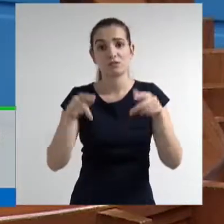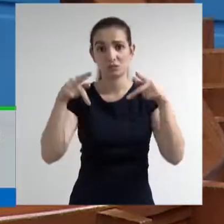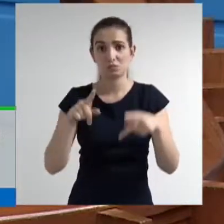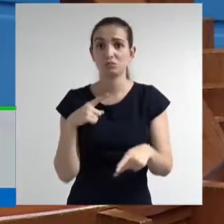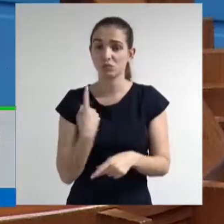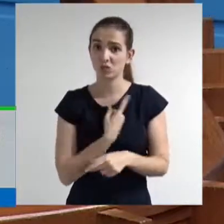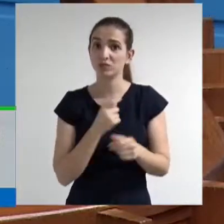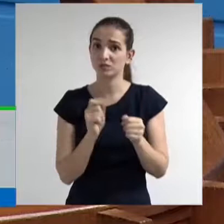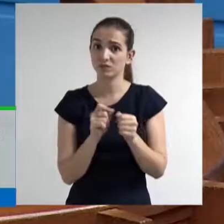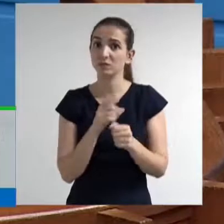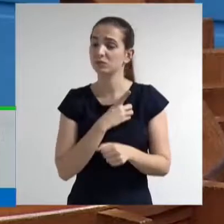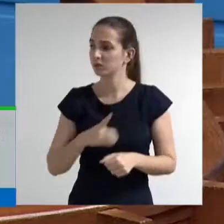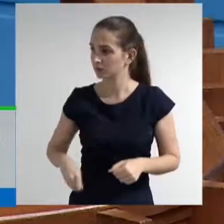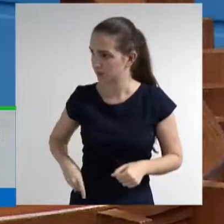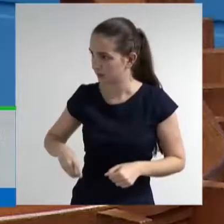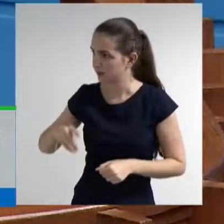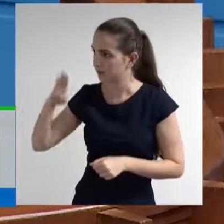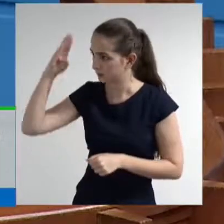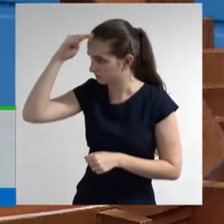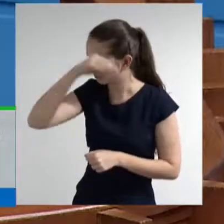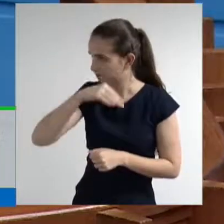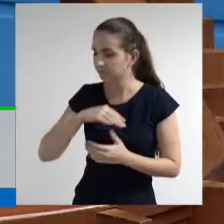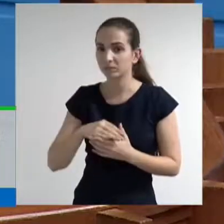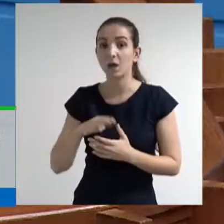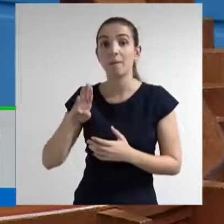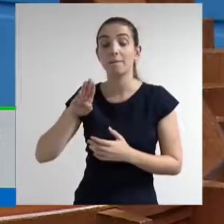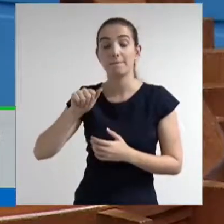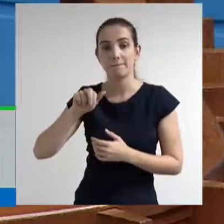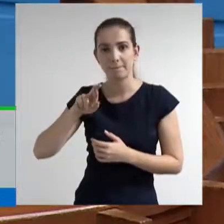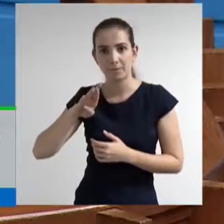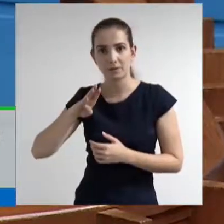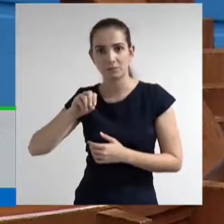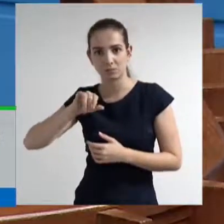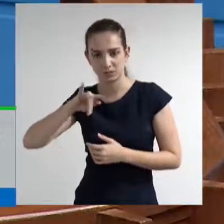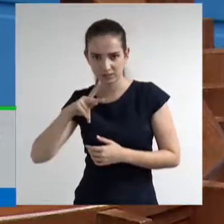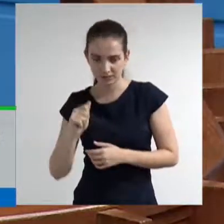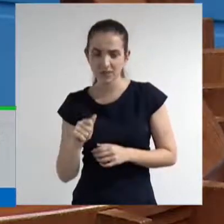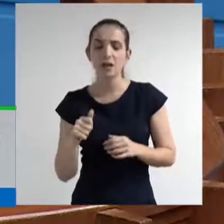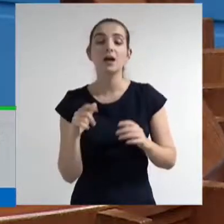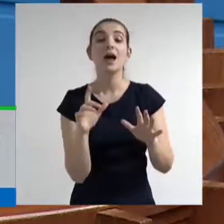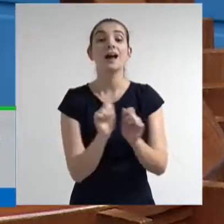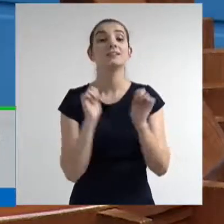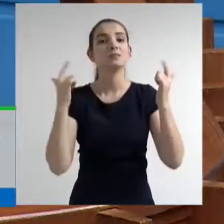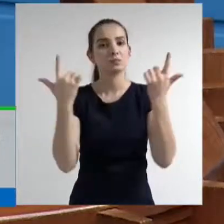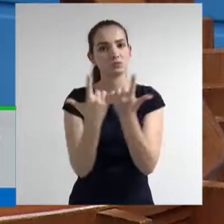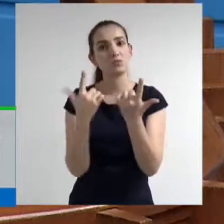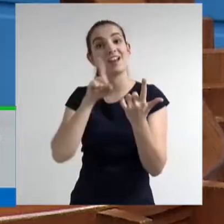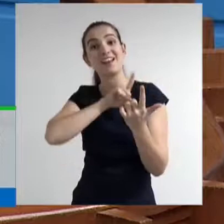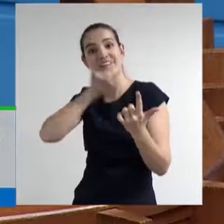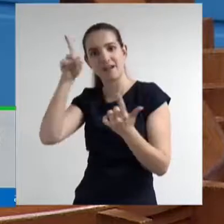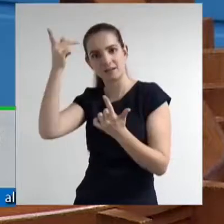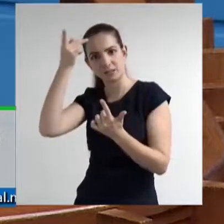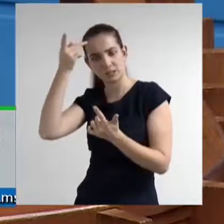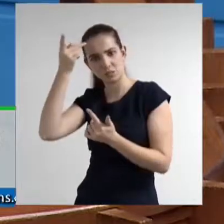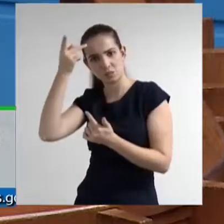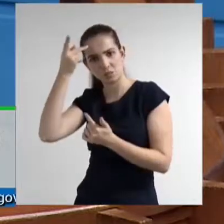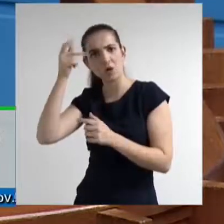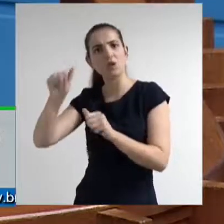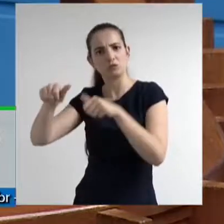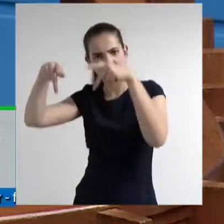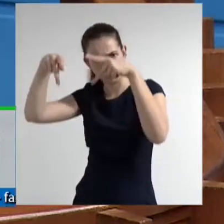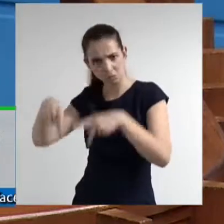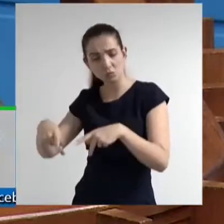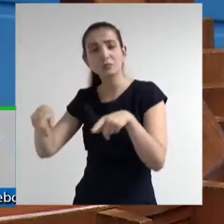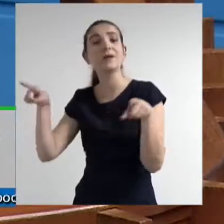nós fizemos, deputado Barbosinha, lá, Assembleia Legislativa do Estado de São Paulo, audiências públicas que